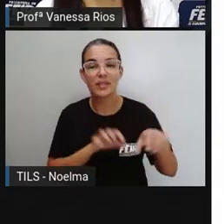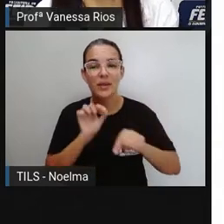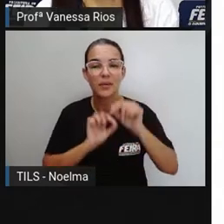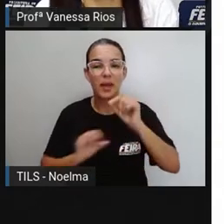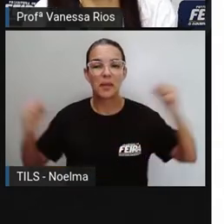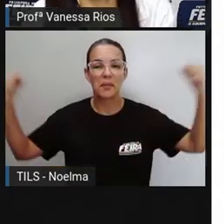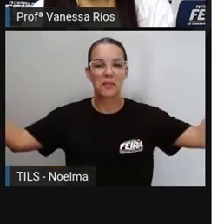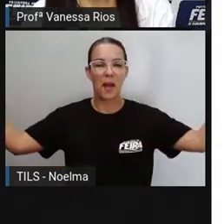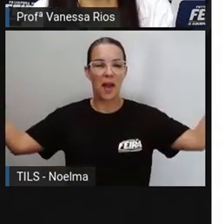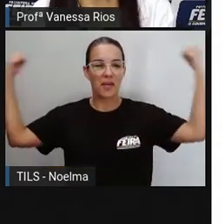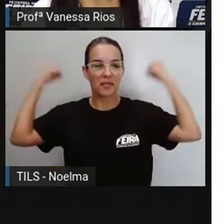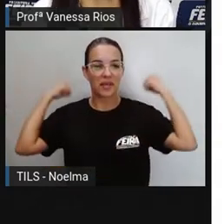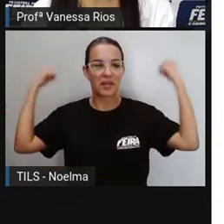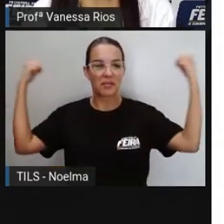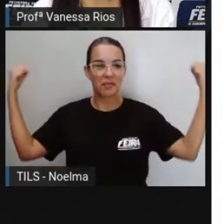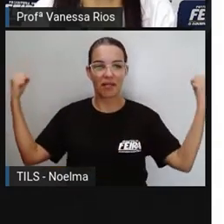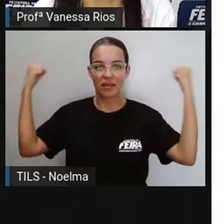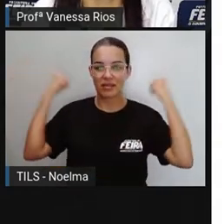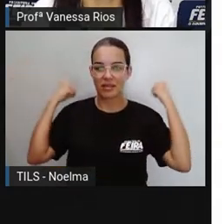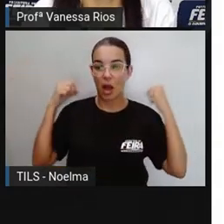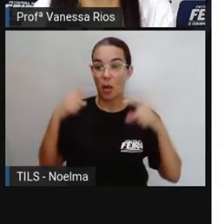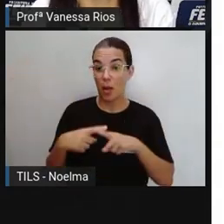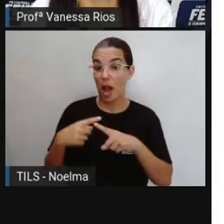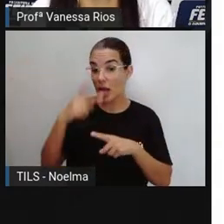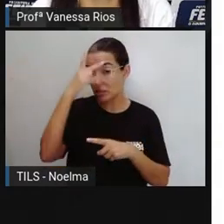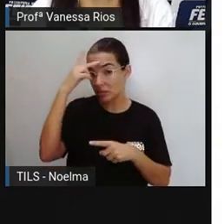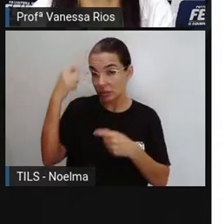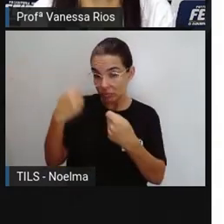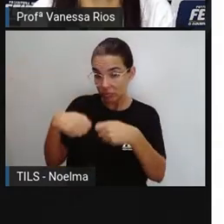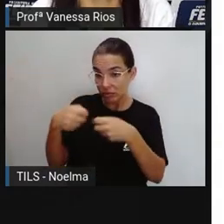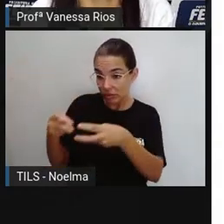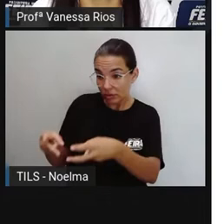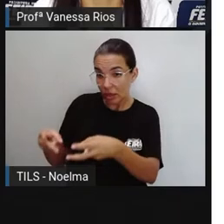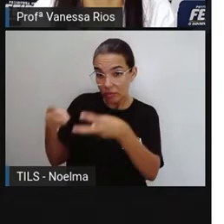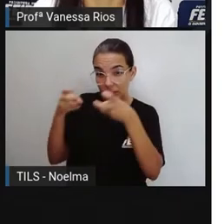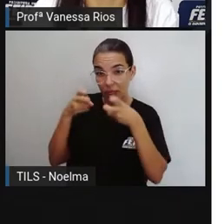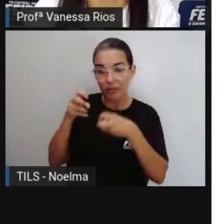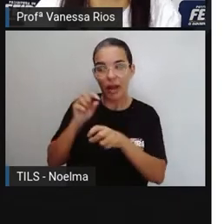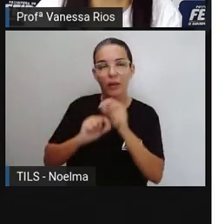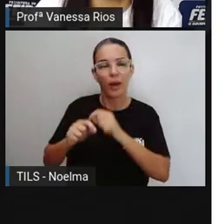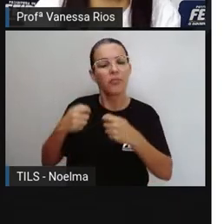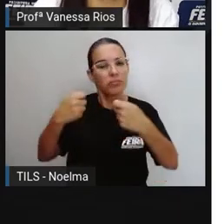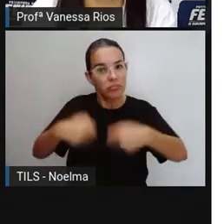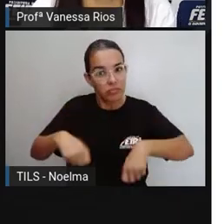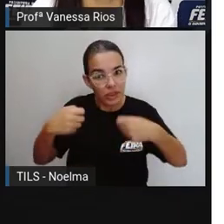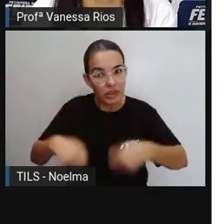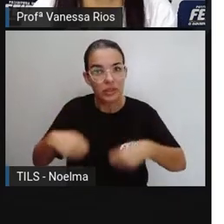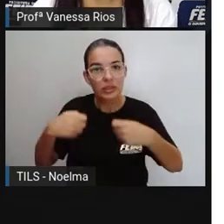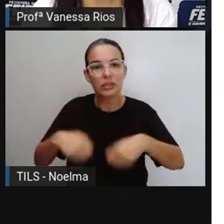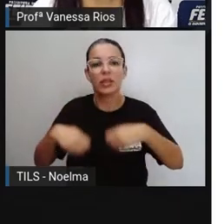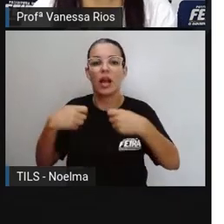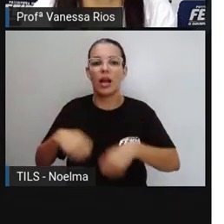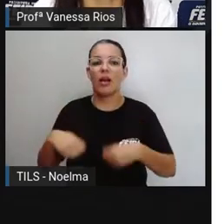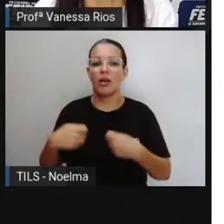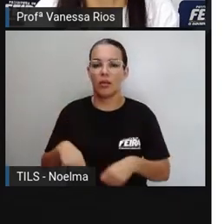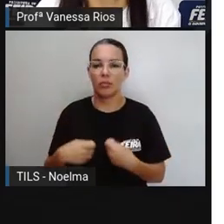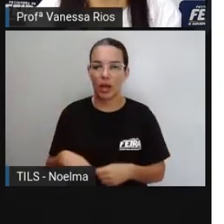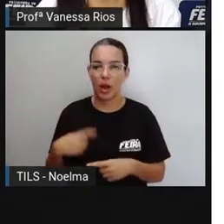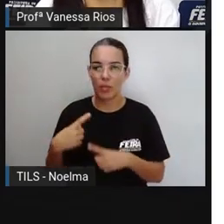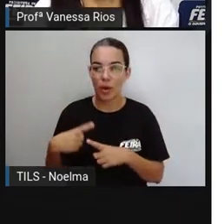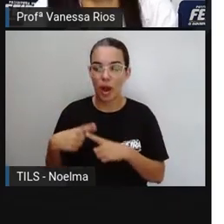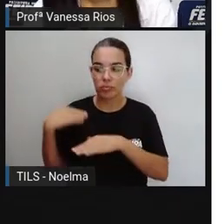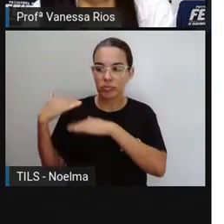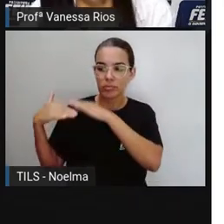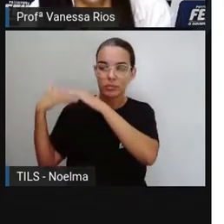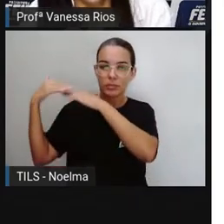Essa intenção em que as pessoas observem as atividades físicas como algo necessário para o